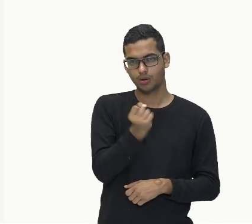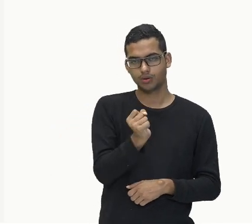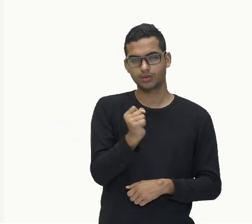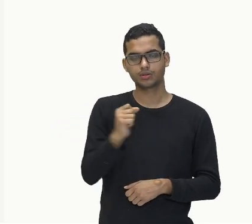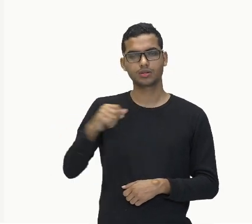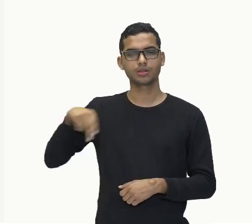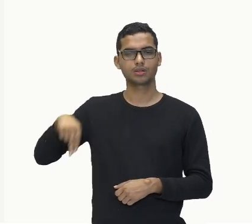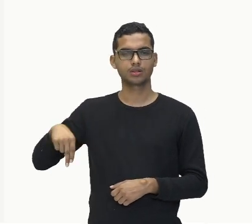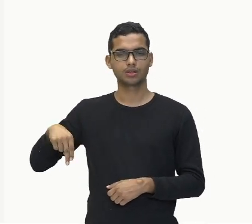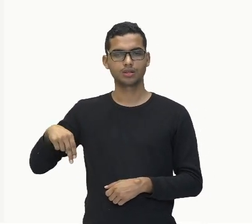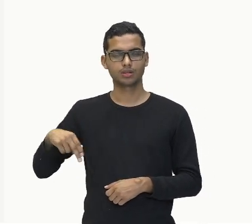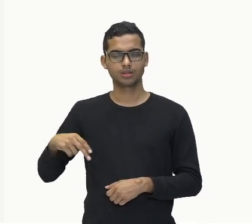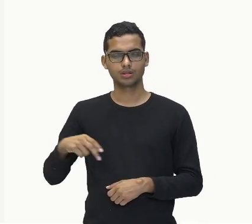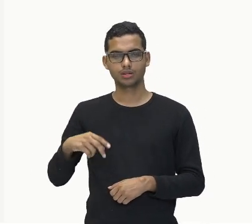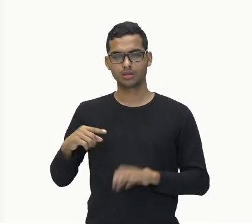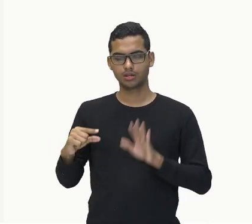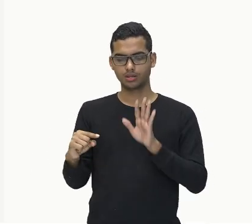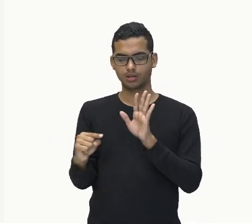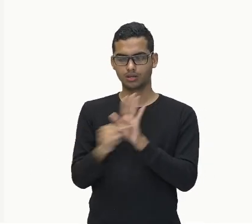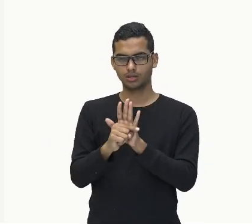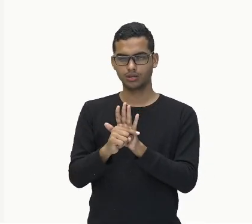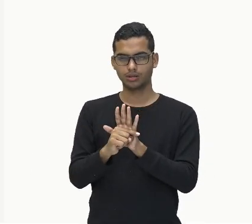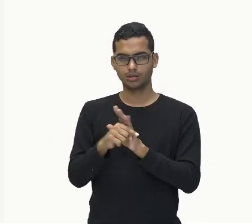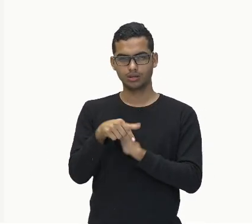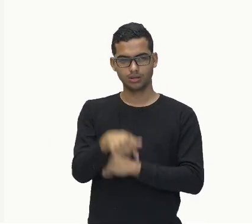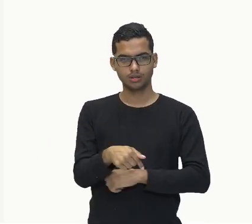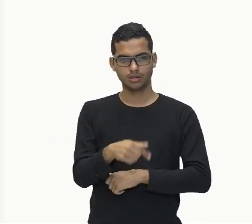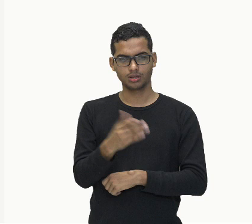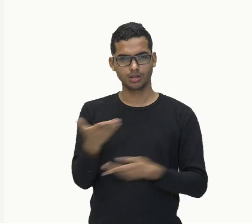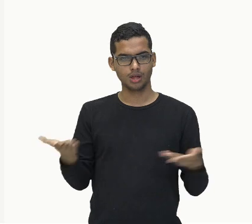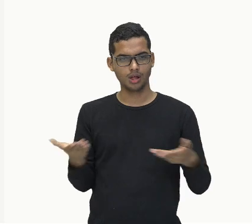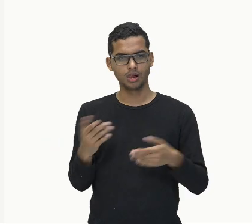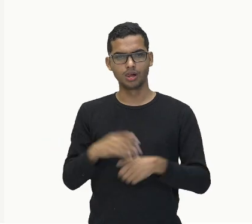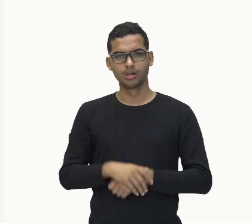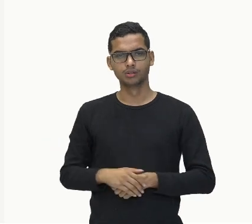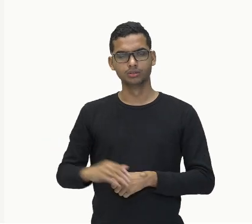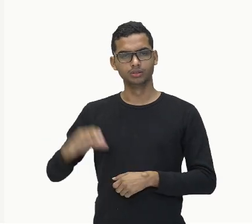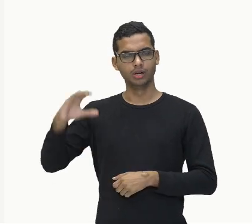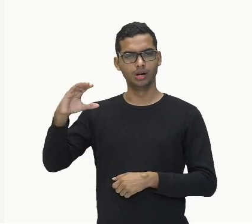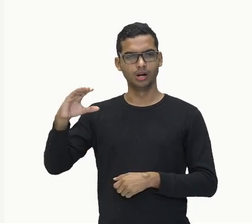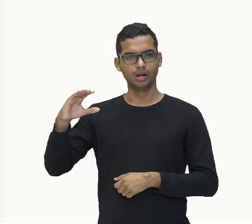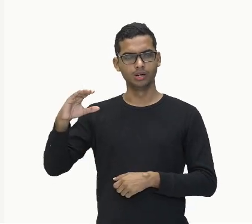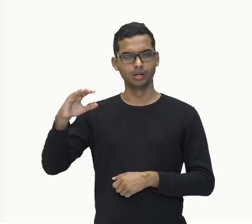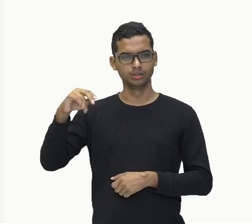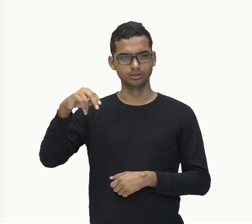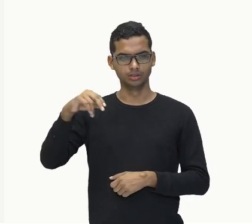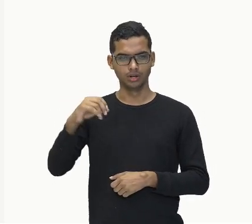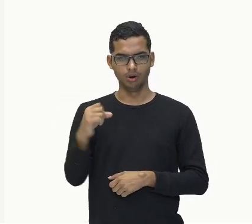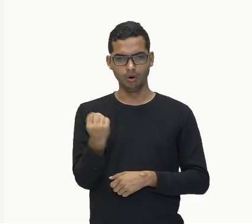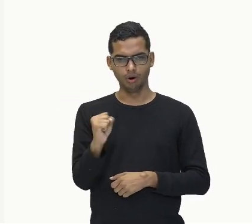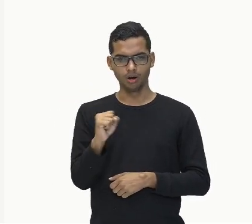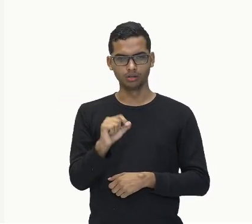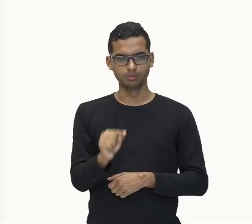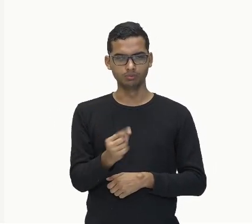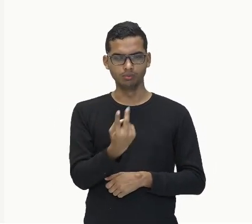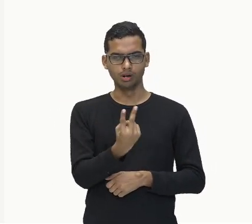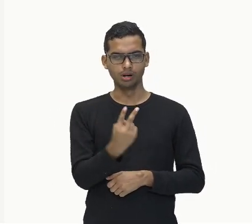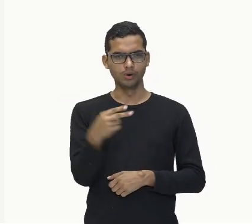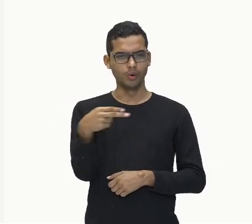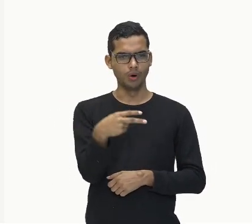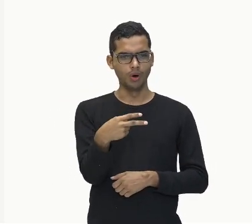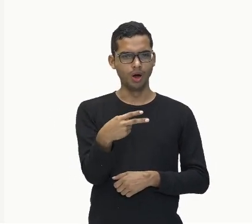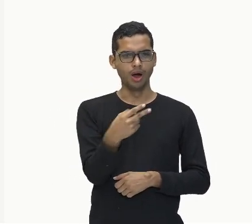aqui no lugar do n? Podemos. Vai ser a combinação de 8 elementos tomados 2 a 2